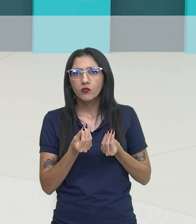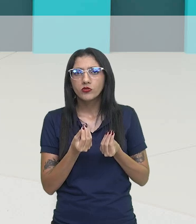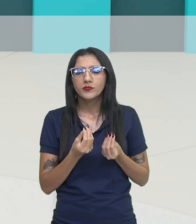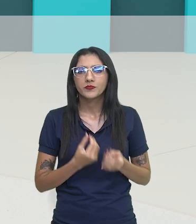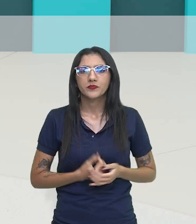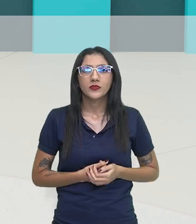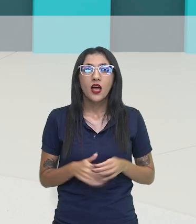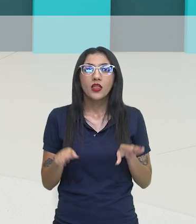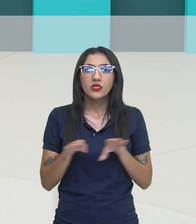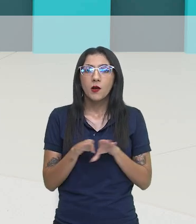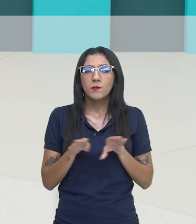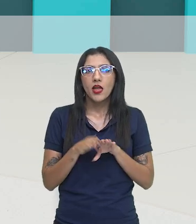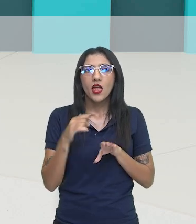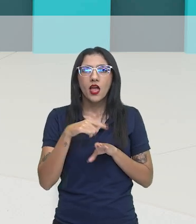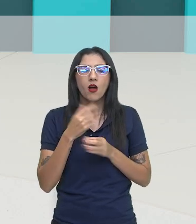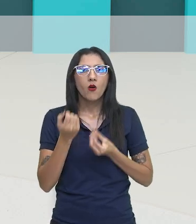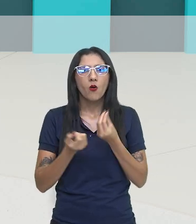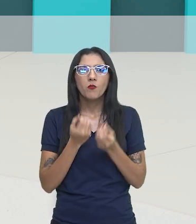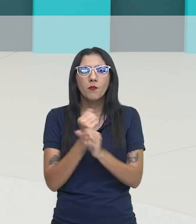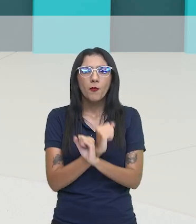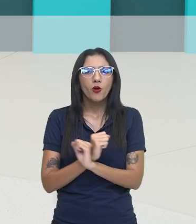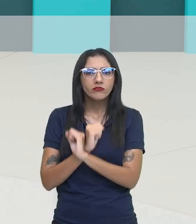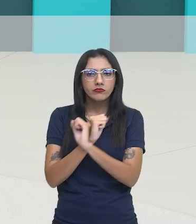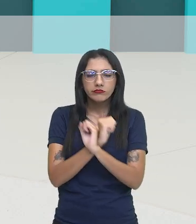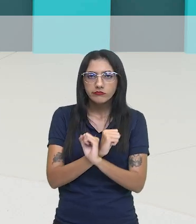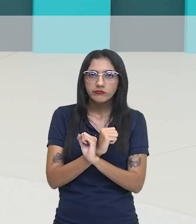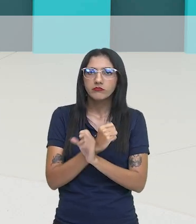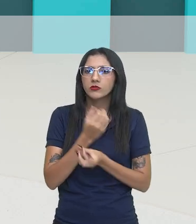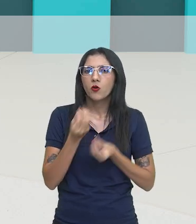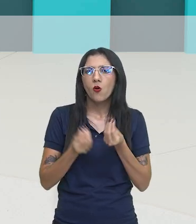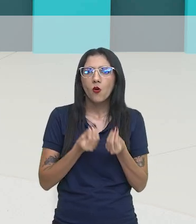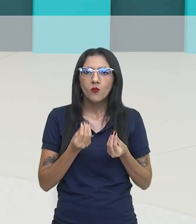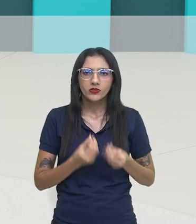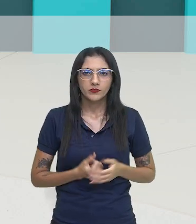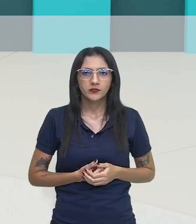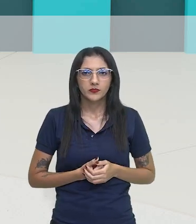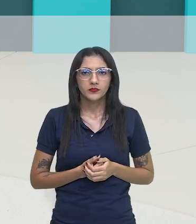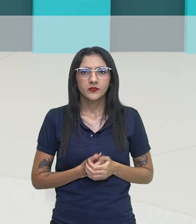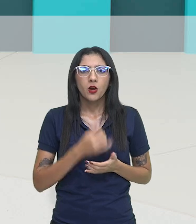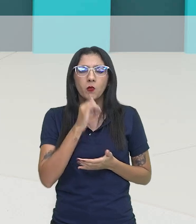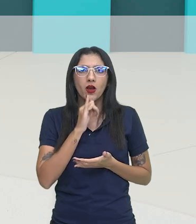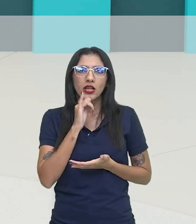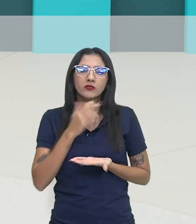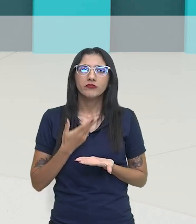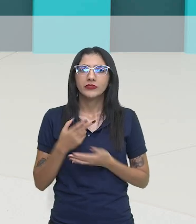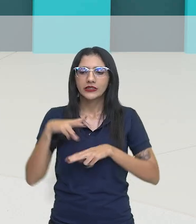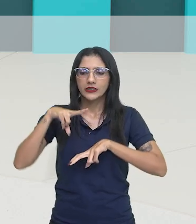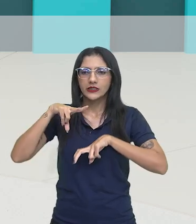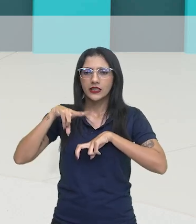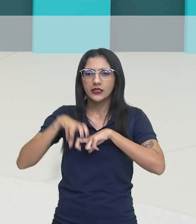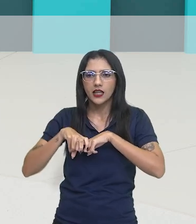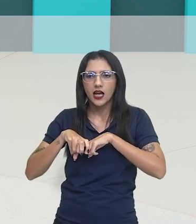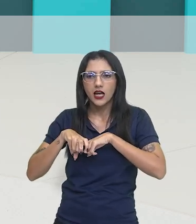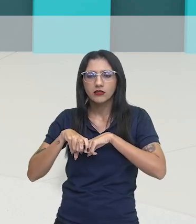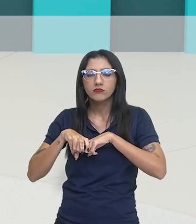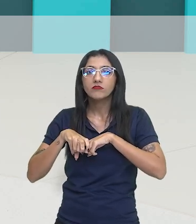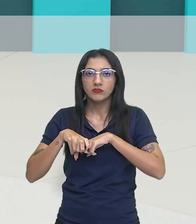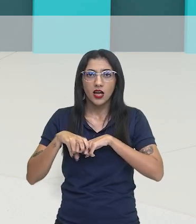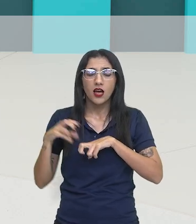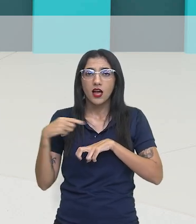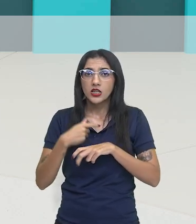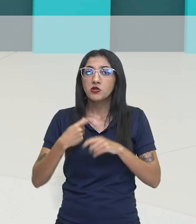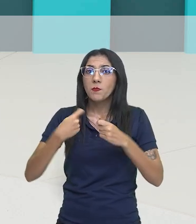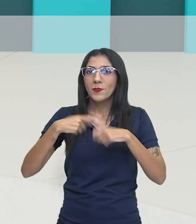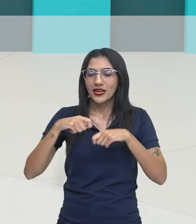de proteção, uma vez que quando a gente adquire a posição de sentados, a gente precisa